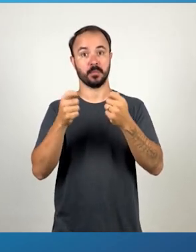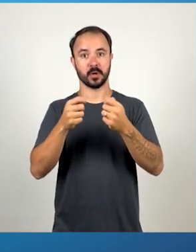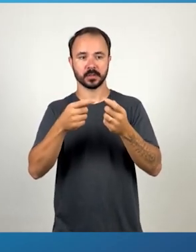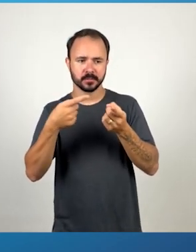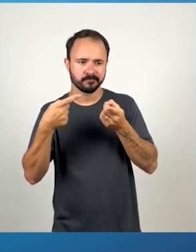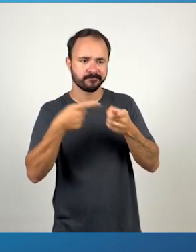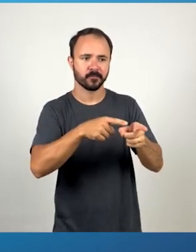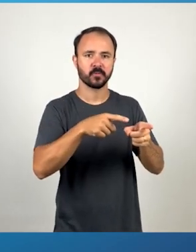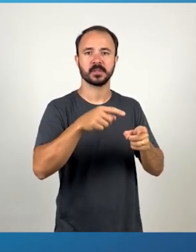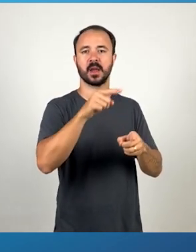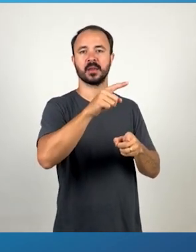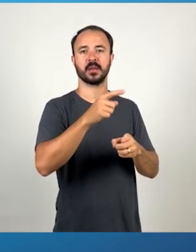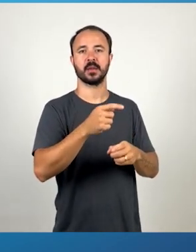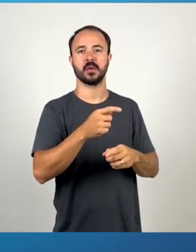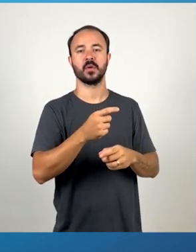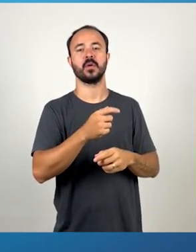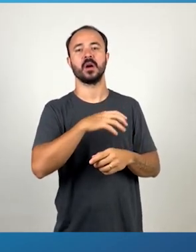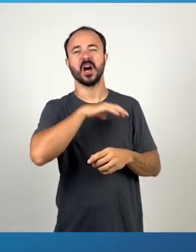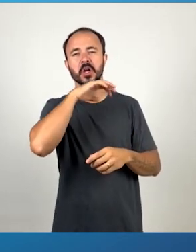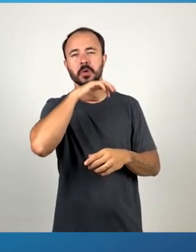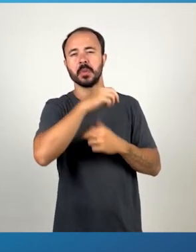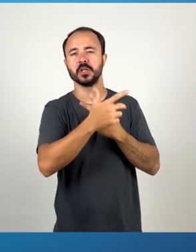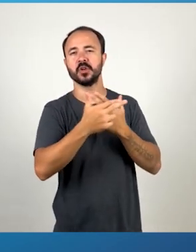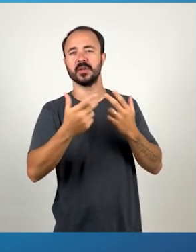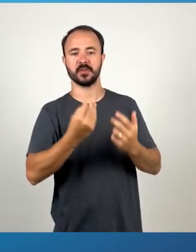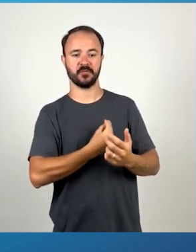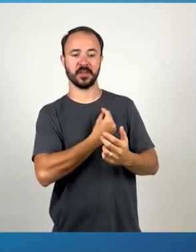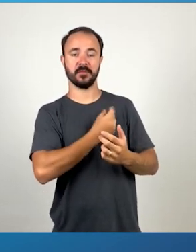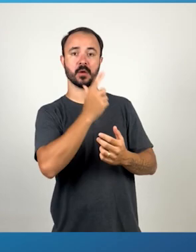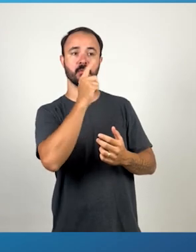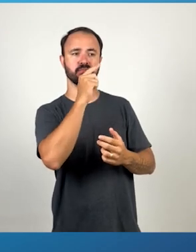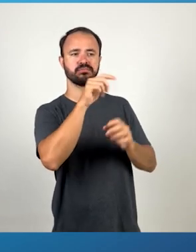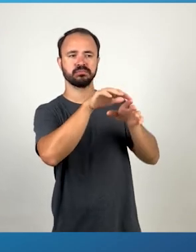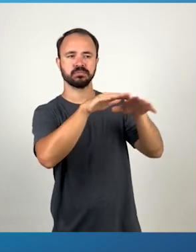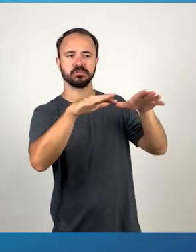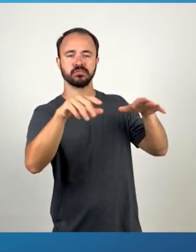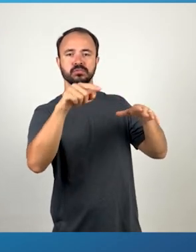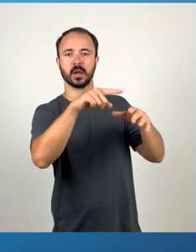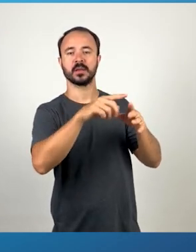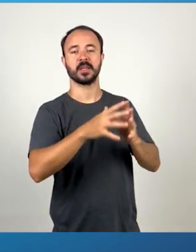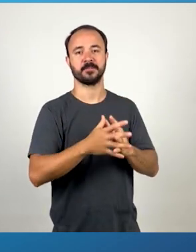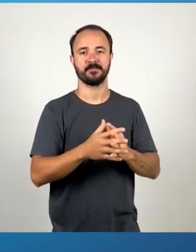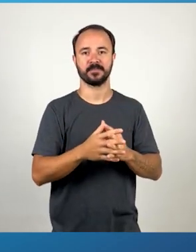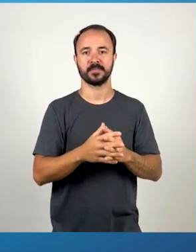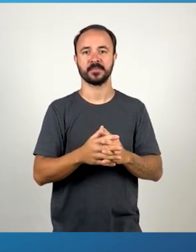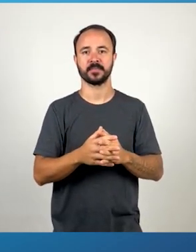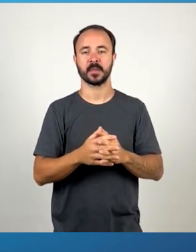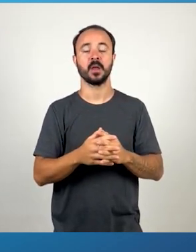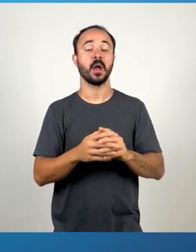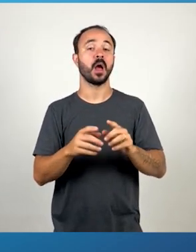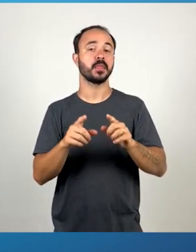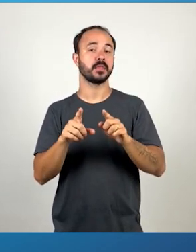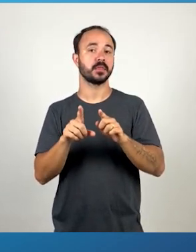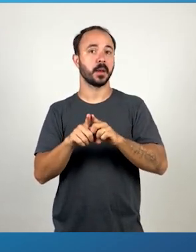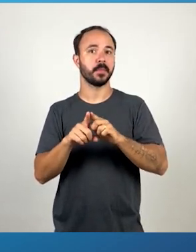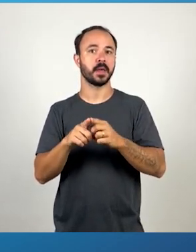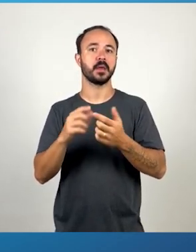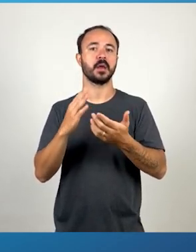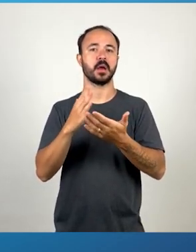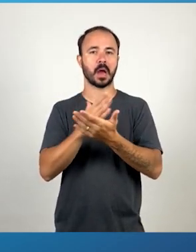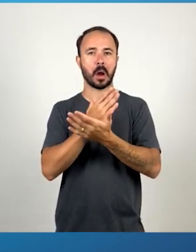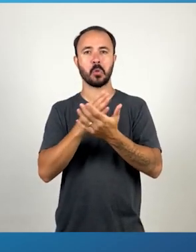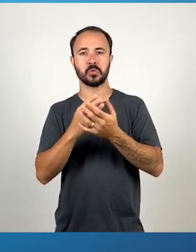do seu habitat. E as rotas marítimas podem ser prejudicadas também. Além disso, os equipamentos provocam